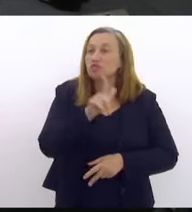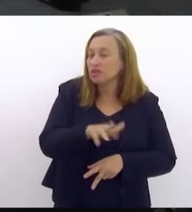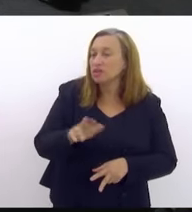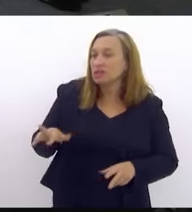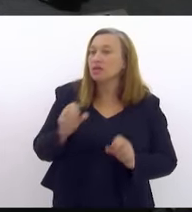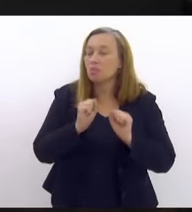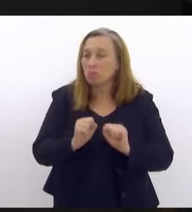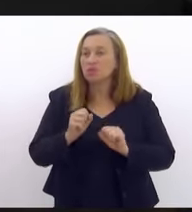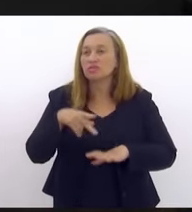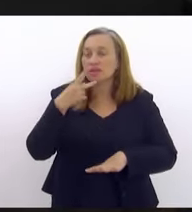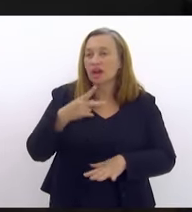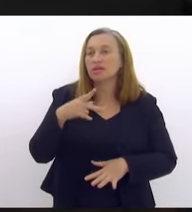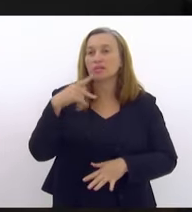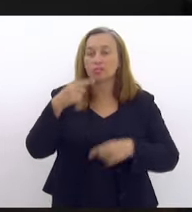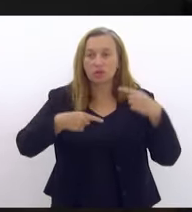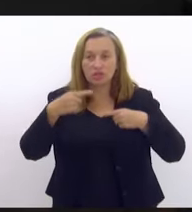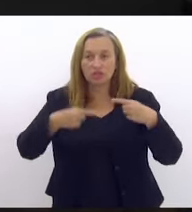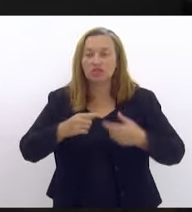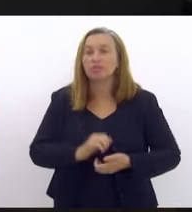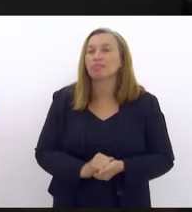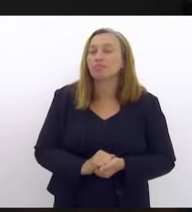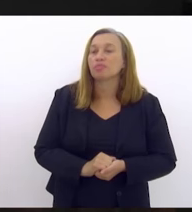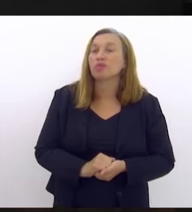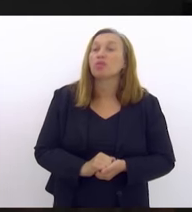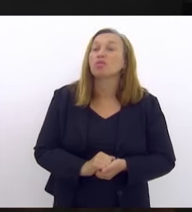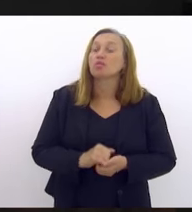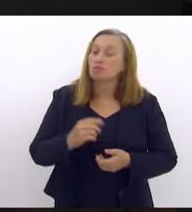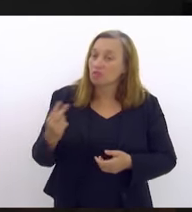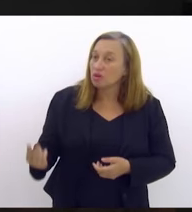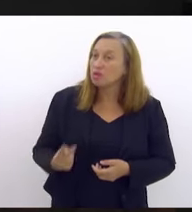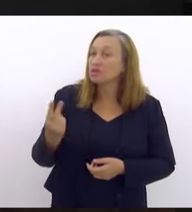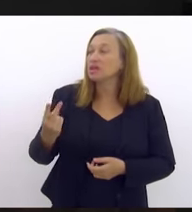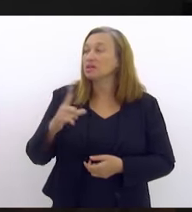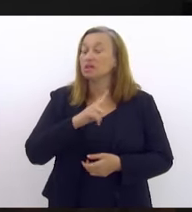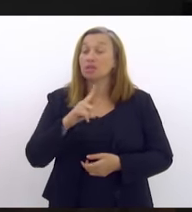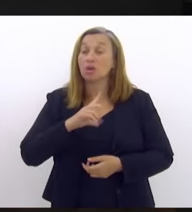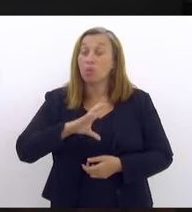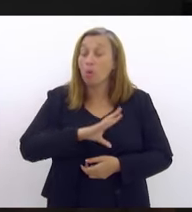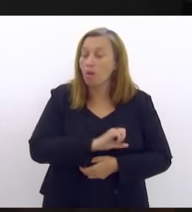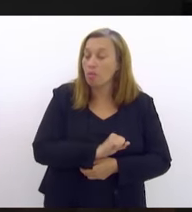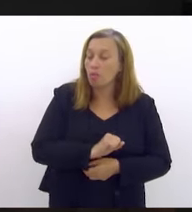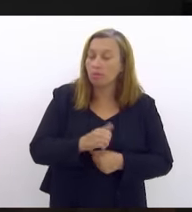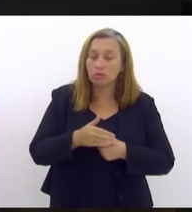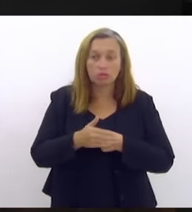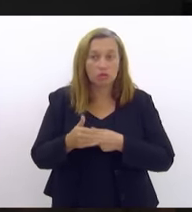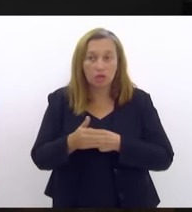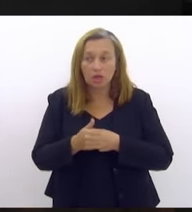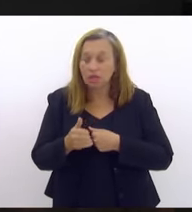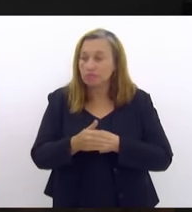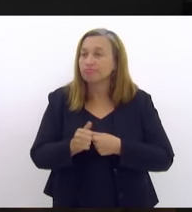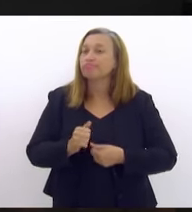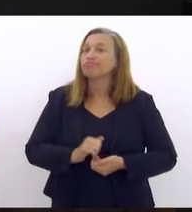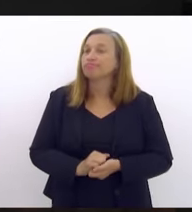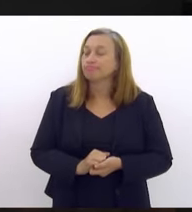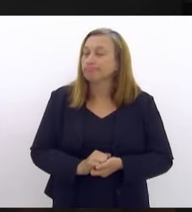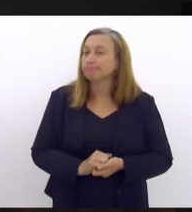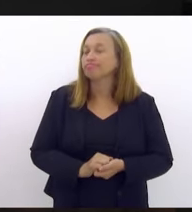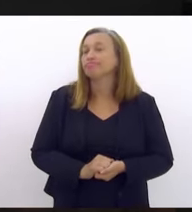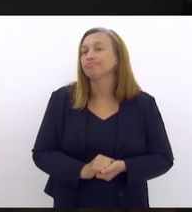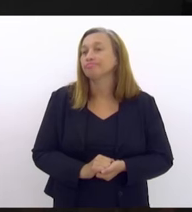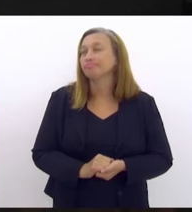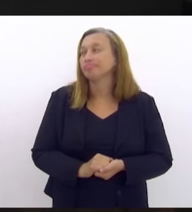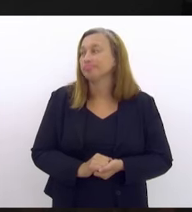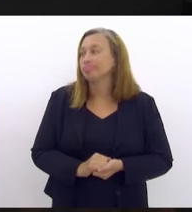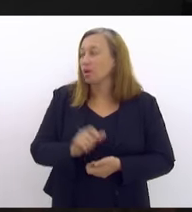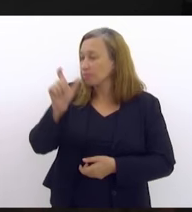assim, na política, uma pessoa muito honrada e que tem o amor e o carinho, né, como prerrogativa da